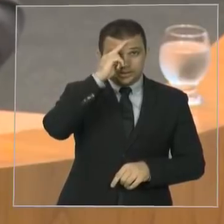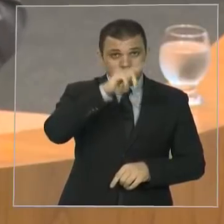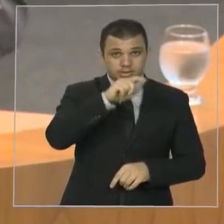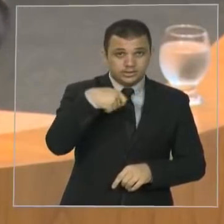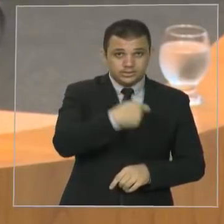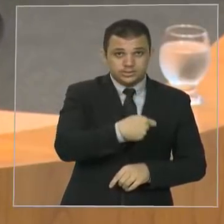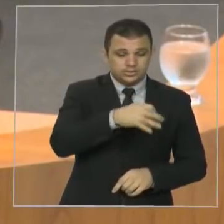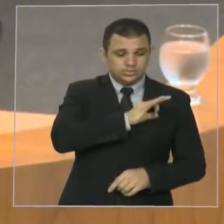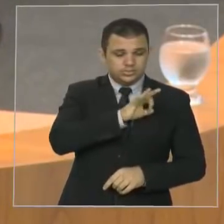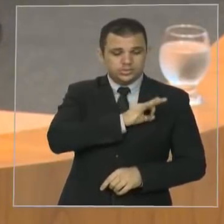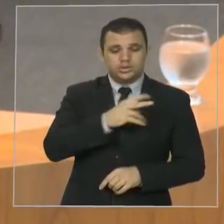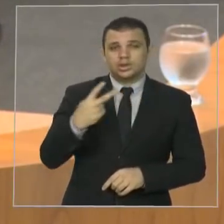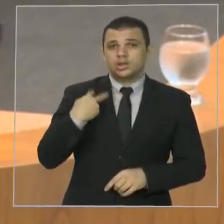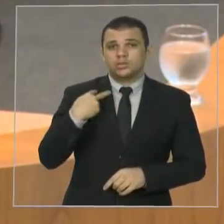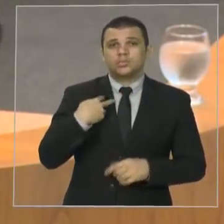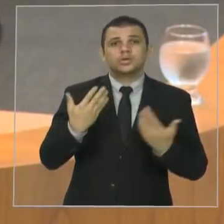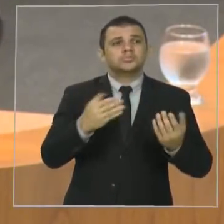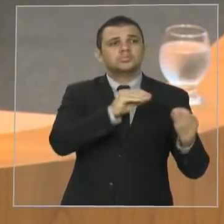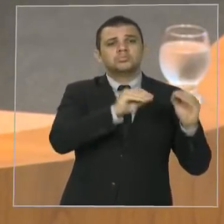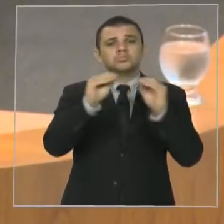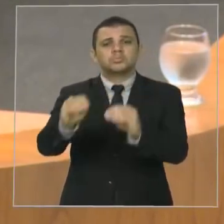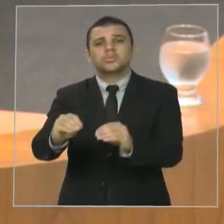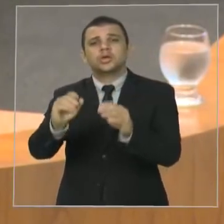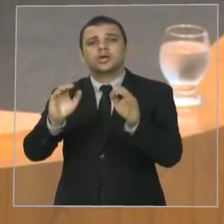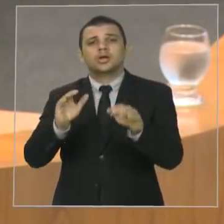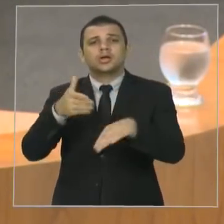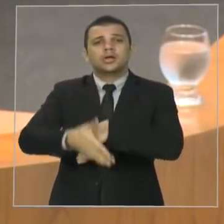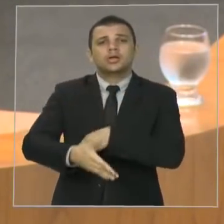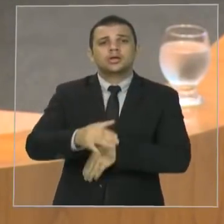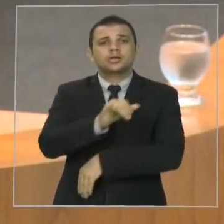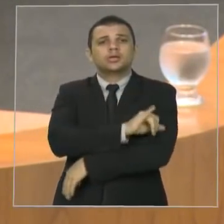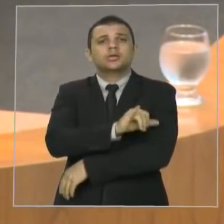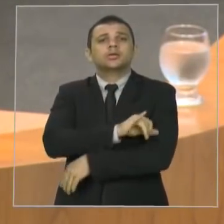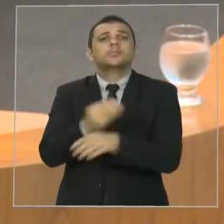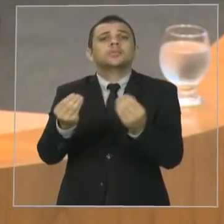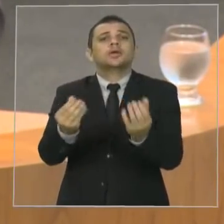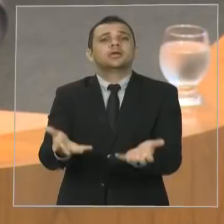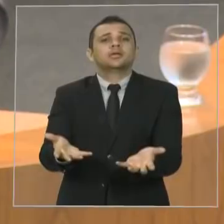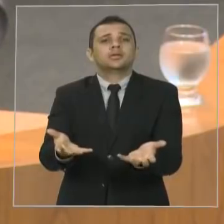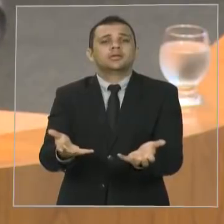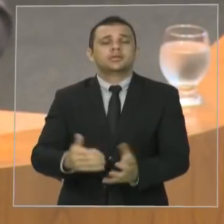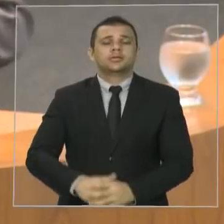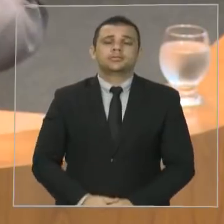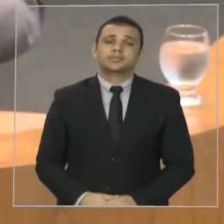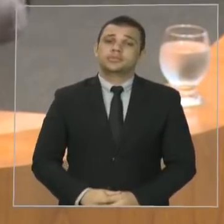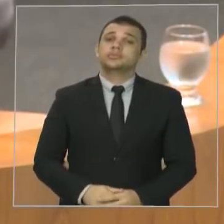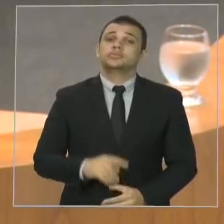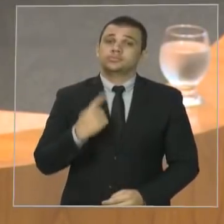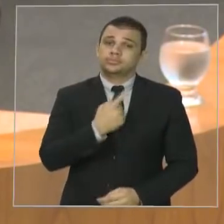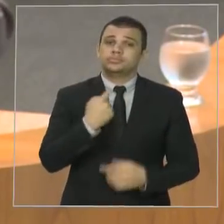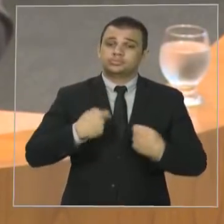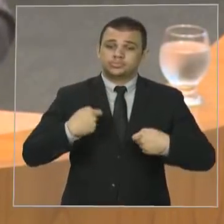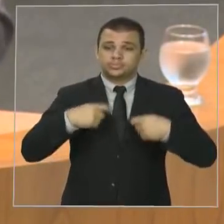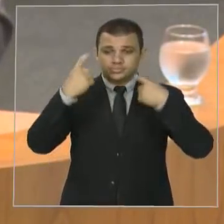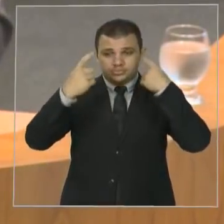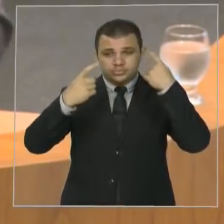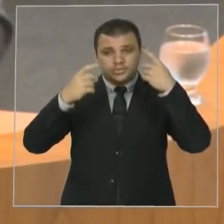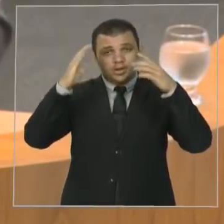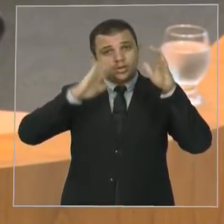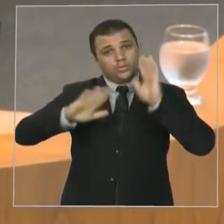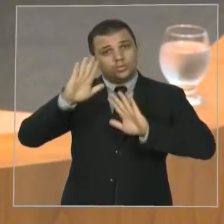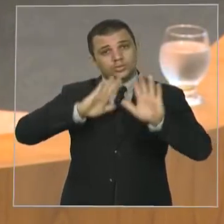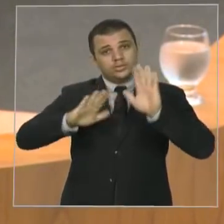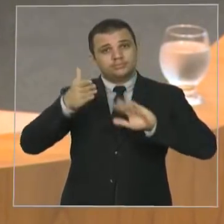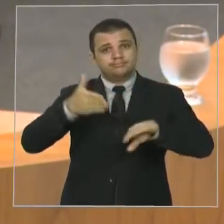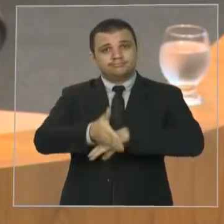militar, você diz, não vai, eu prendo. A lei determina. E o civil, não vou fazer, eu vou embora. O que ele vai fazer